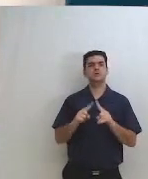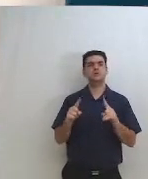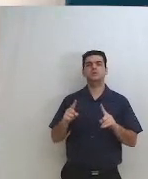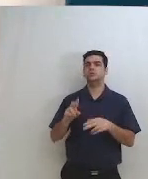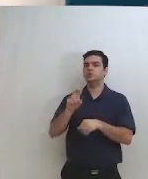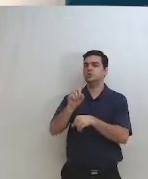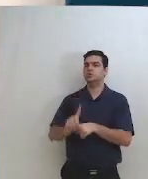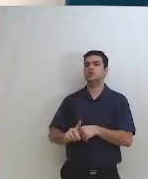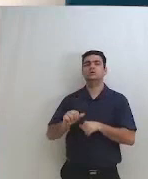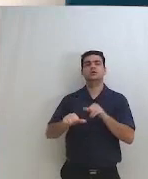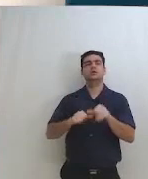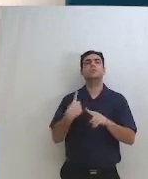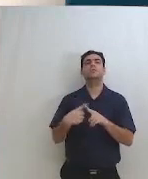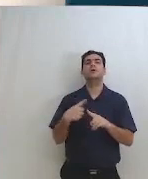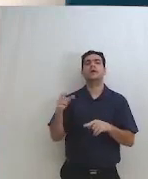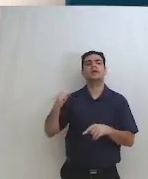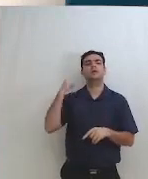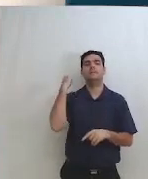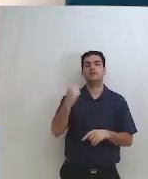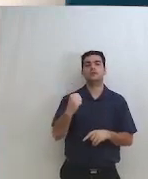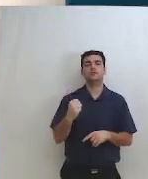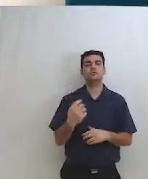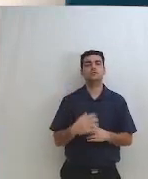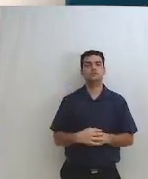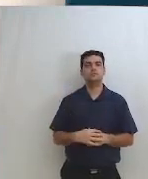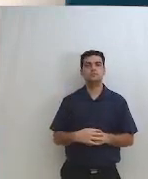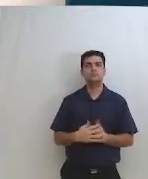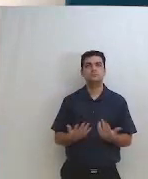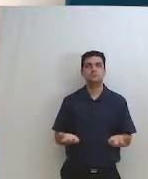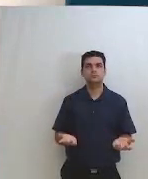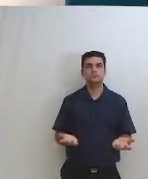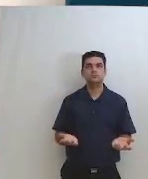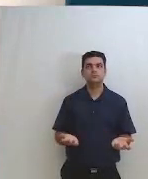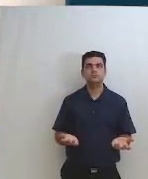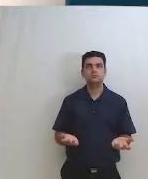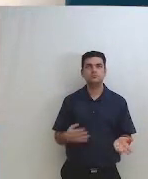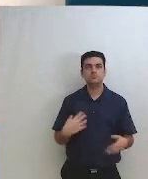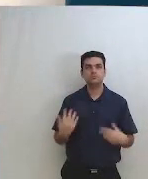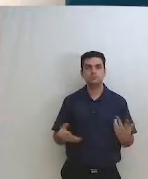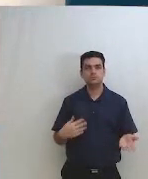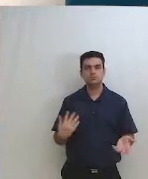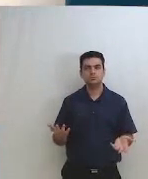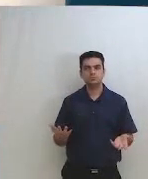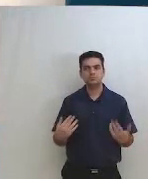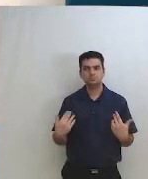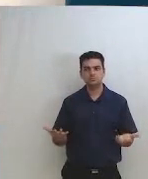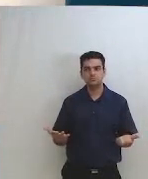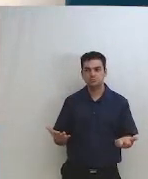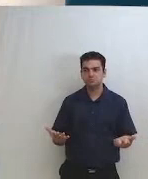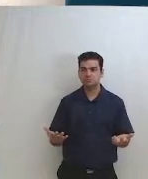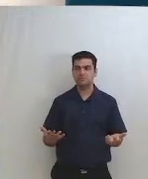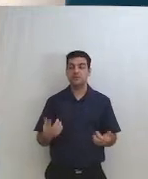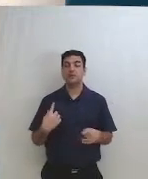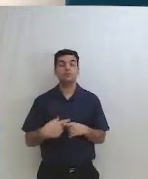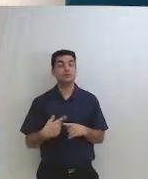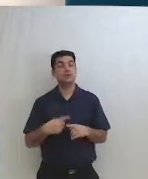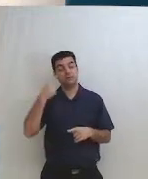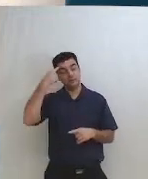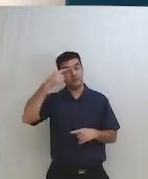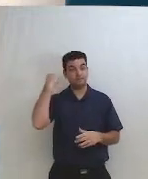gravidade inconcreta do delito. Ora, excelência, nós sabemos que para o decreto de prisão eu tenho que dizer